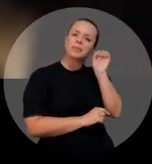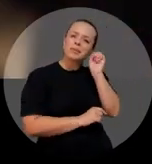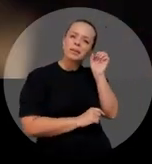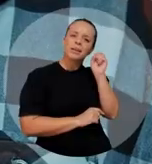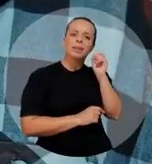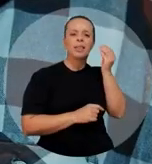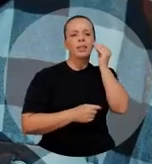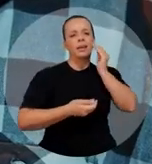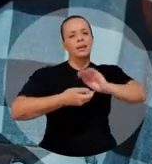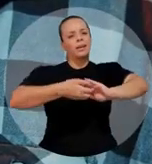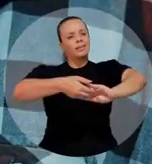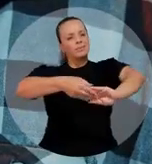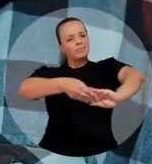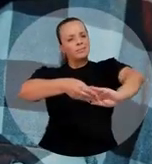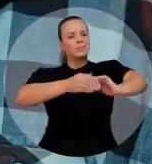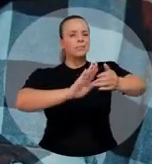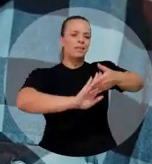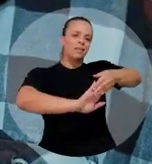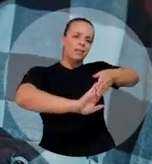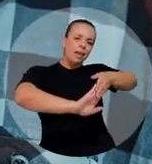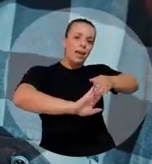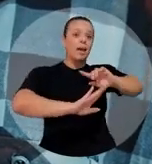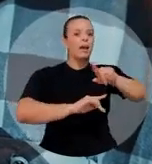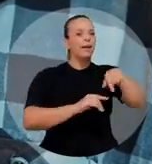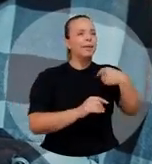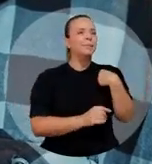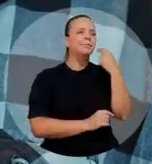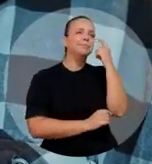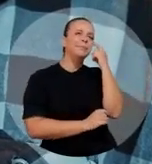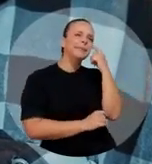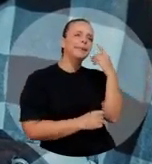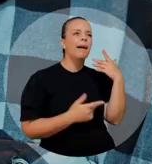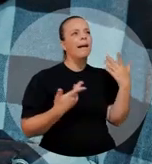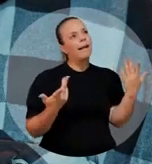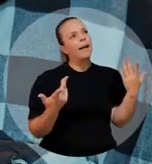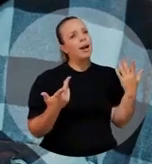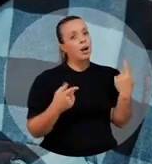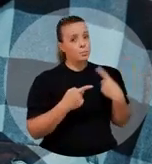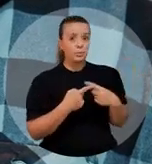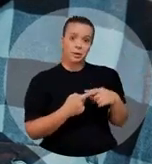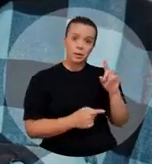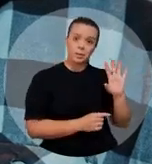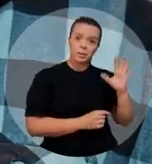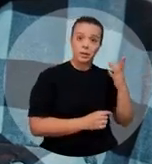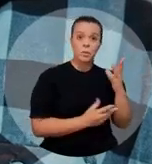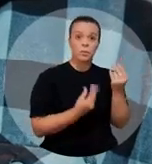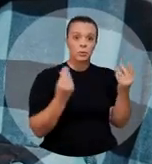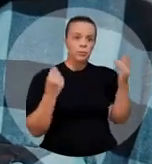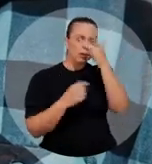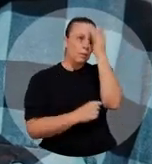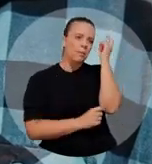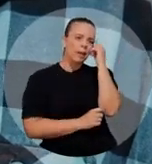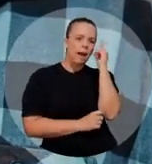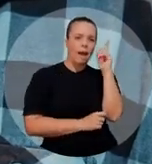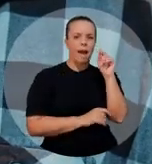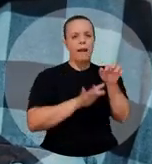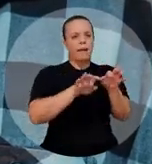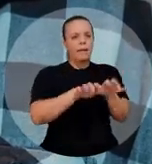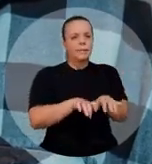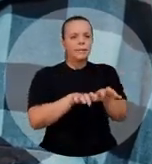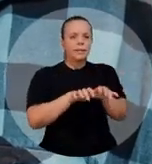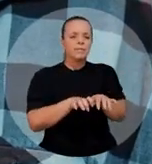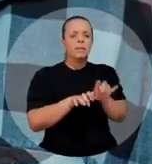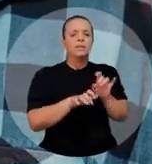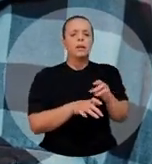musiquinha, fazer um alongamento. Uhum. Aí depois você fala, cara, porque tem muito disso, né? Muita gente acha que escrever é